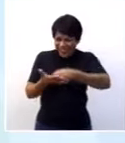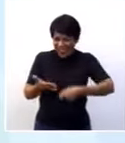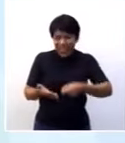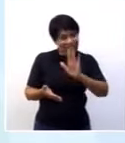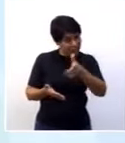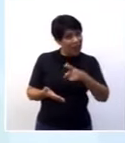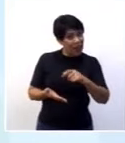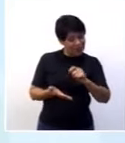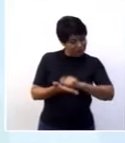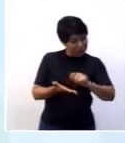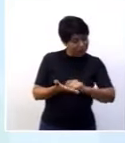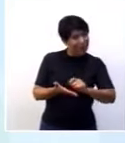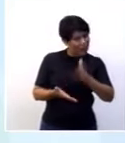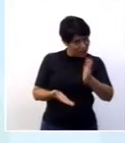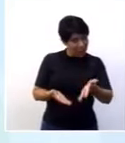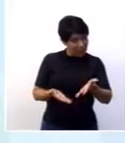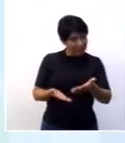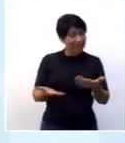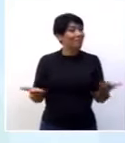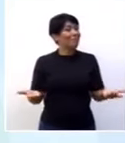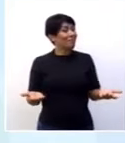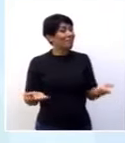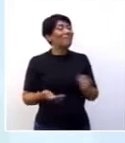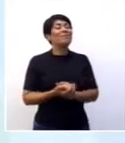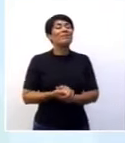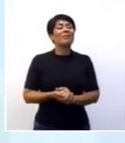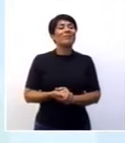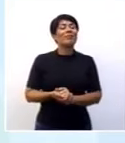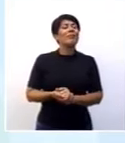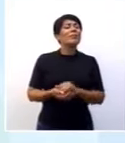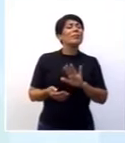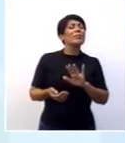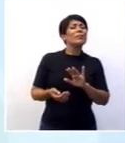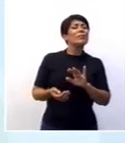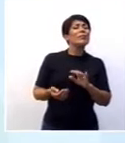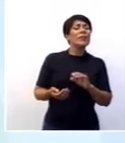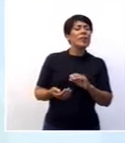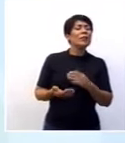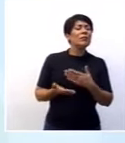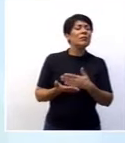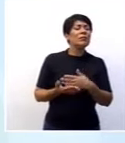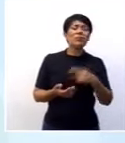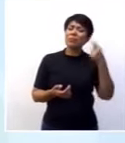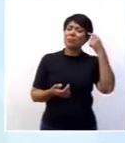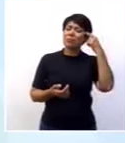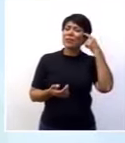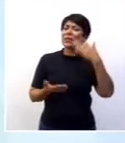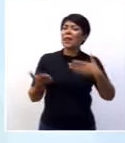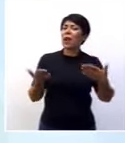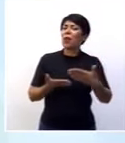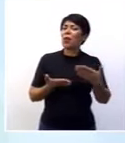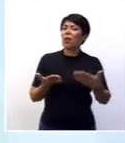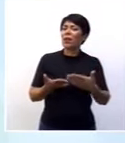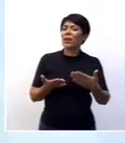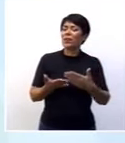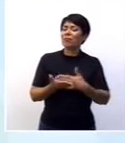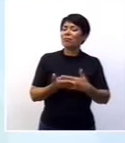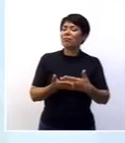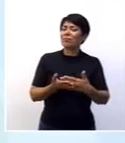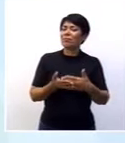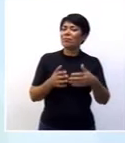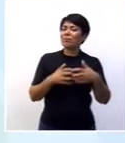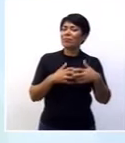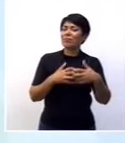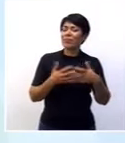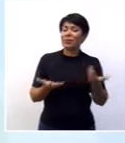você? Se já pensou? Que tal você pensar em todas essas variáveis?